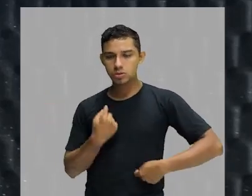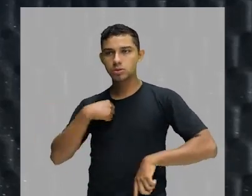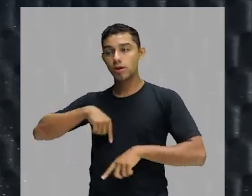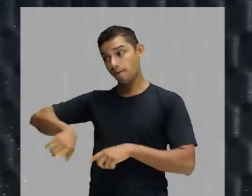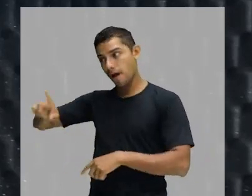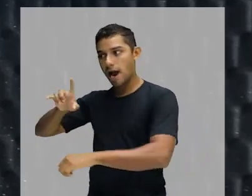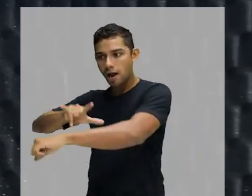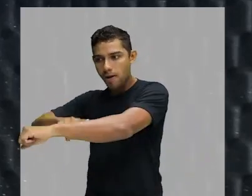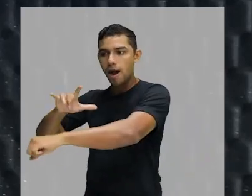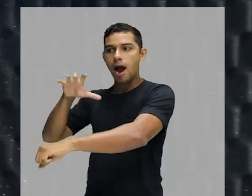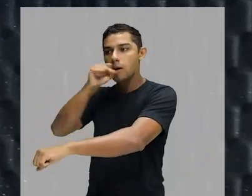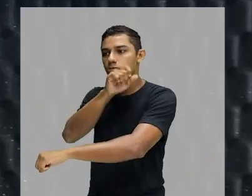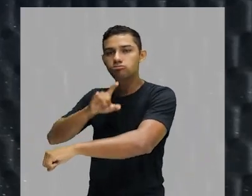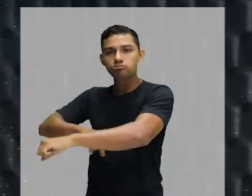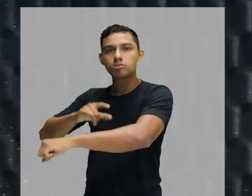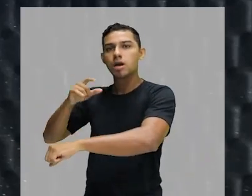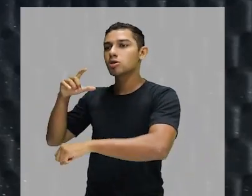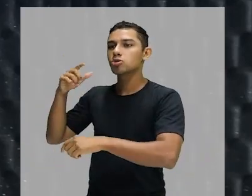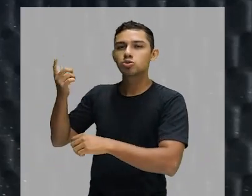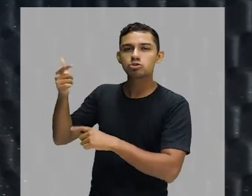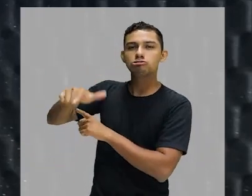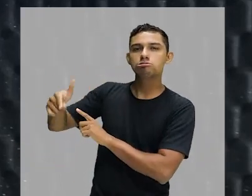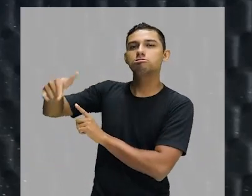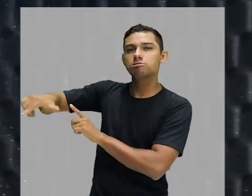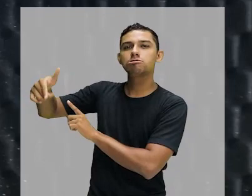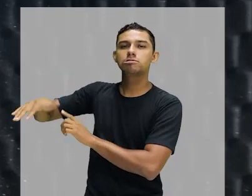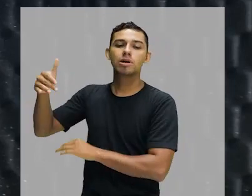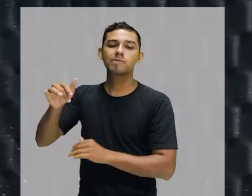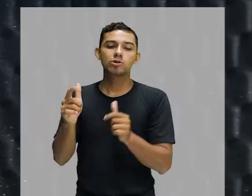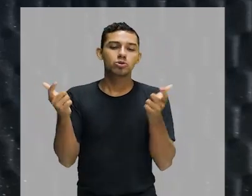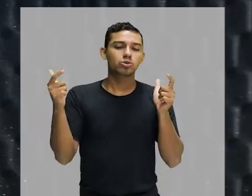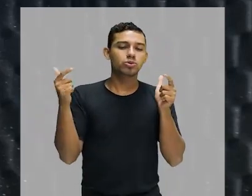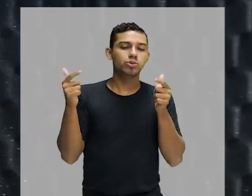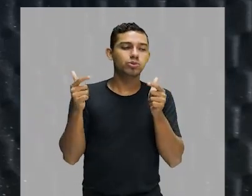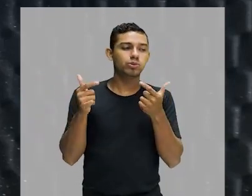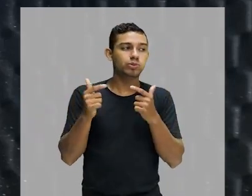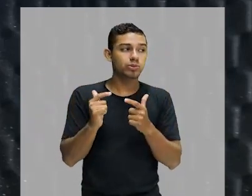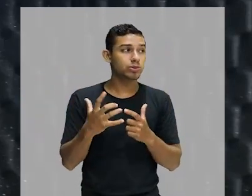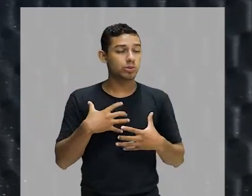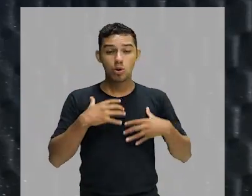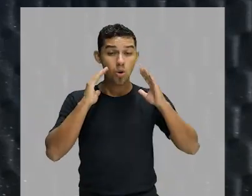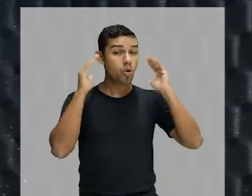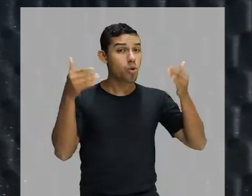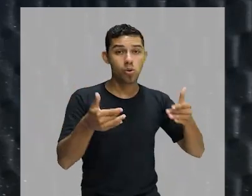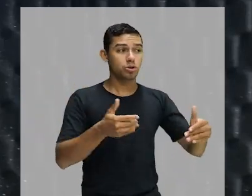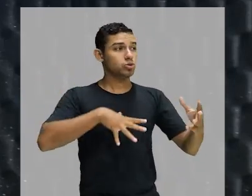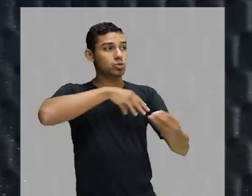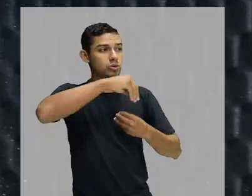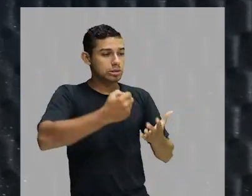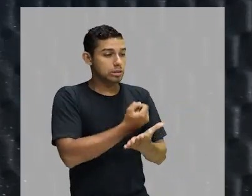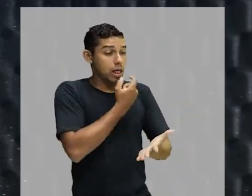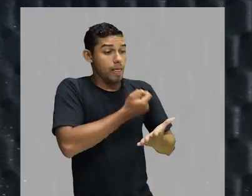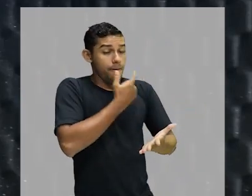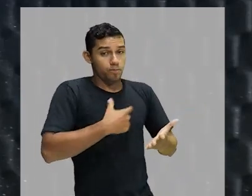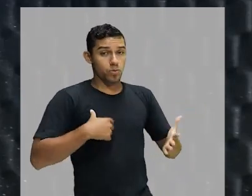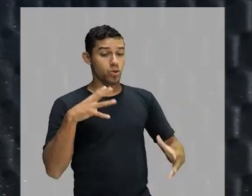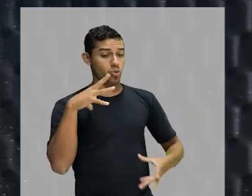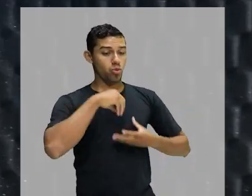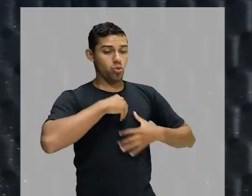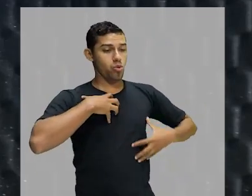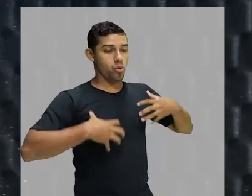que, às vezes, diminuindo o percentual de concentração de alguma outra substância que eles tenham no seu